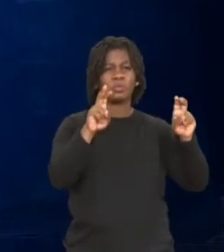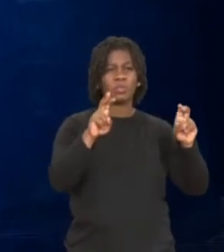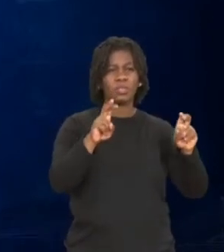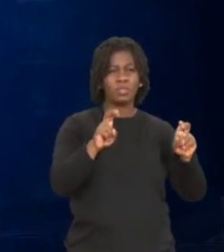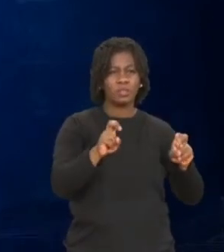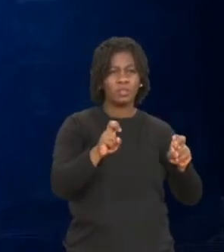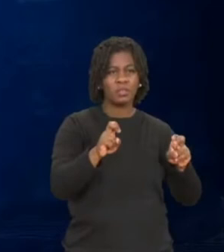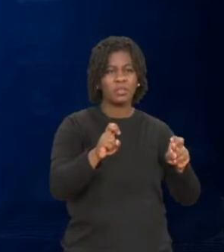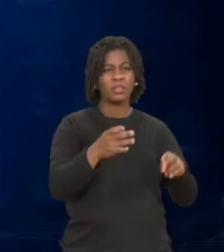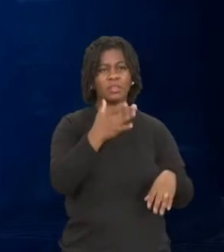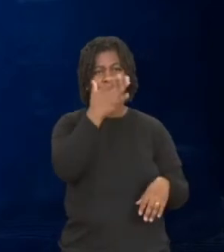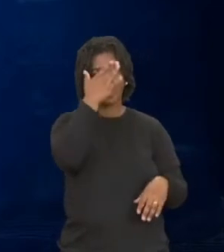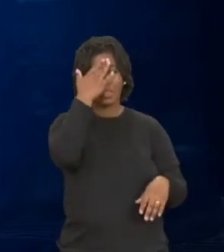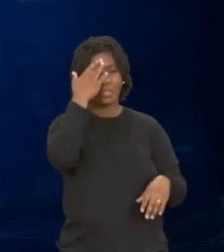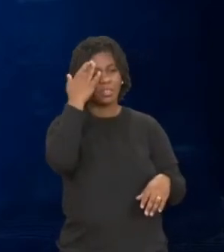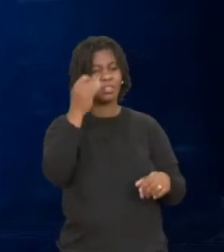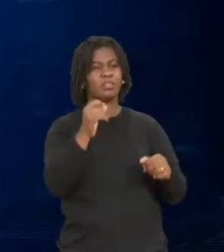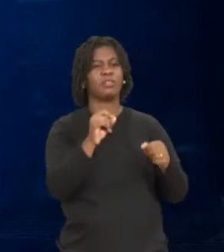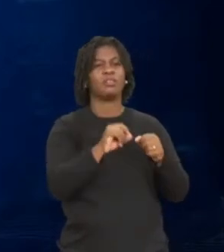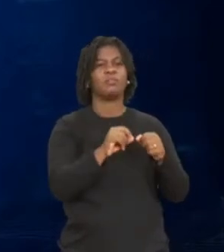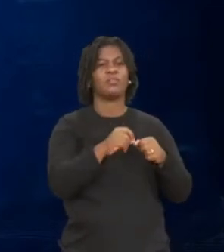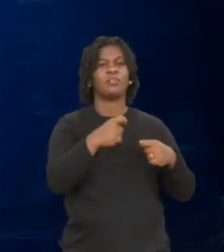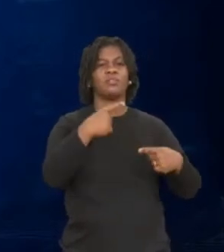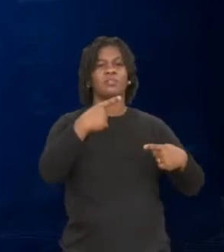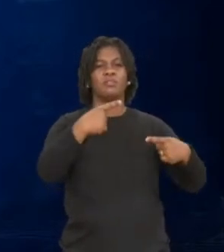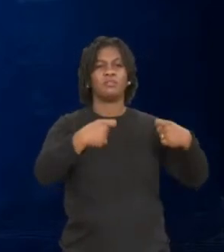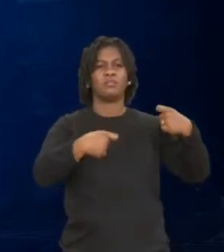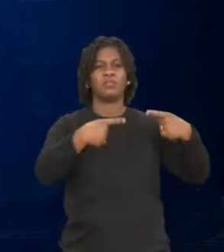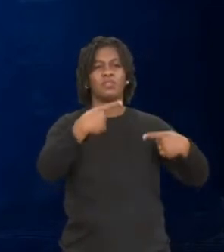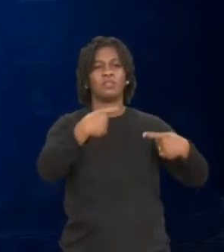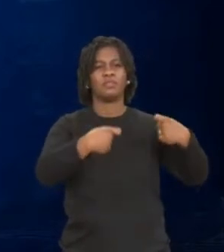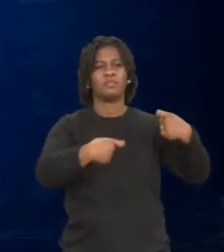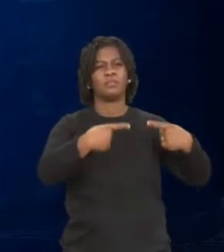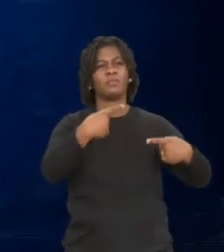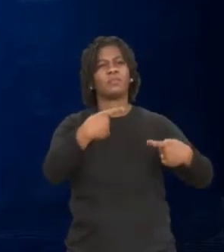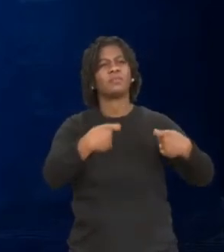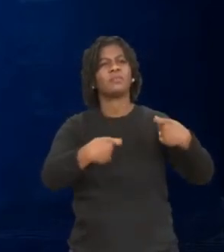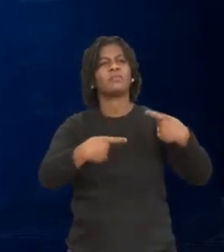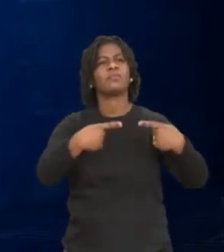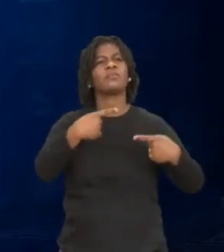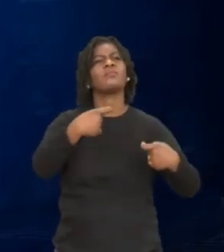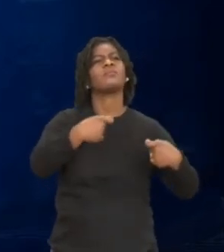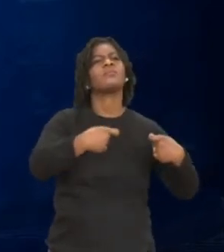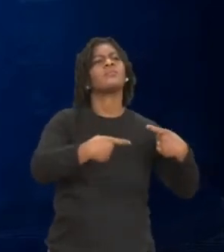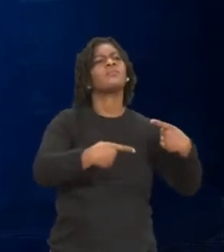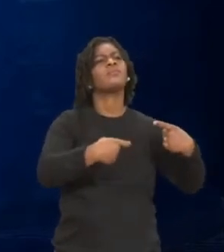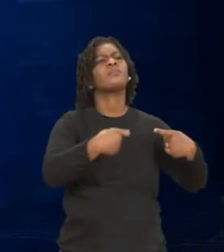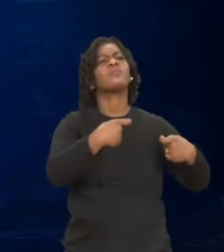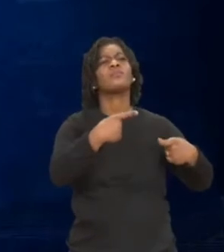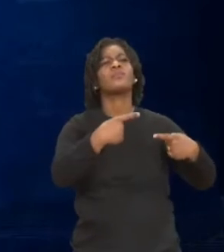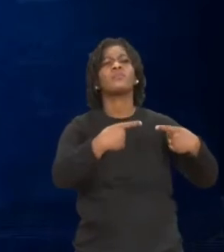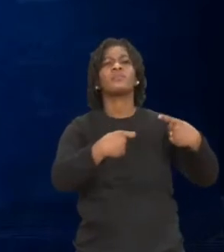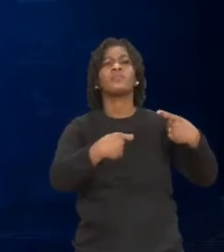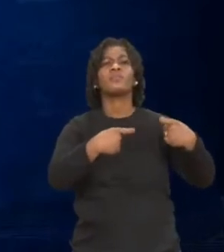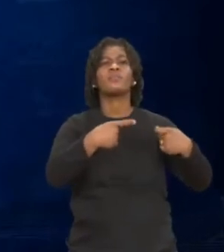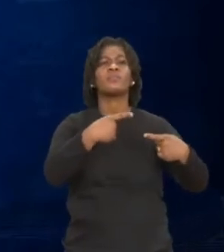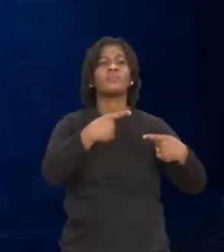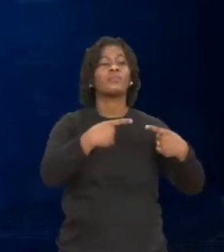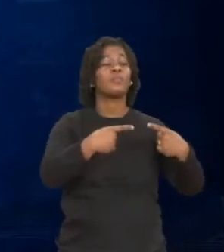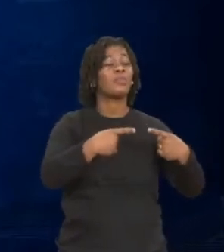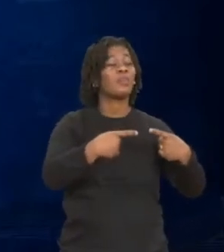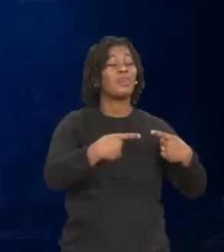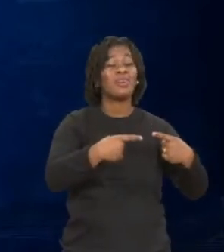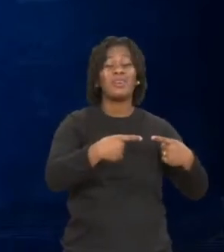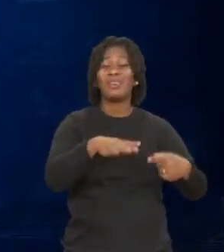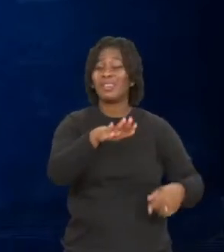tudo aquilo porque os homens fazem guerra. Por não